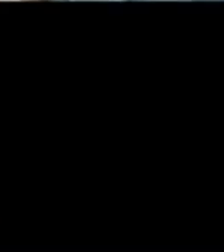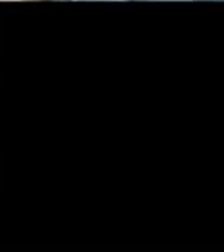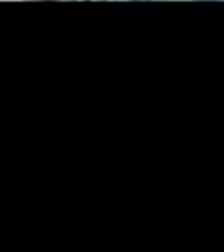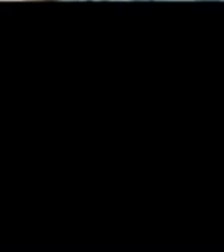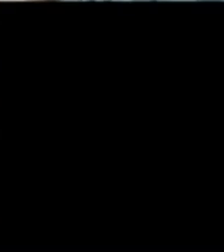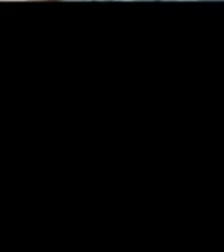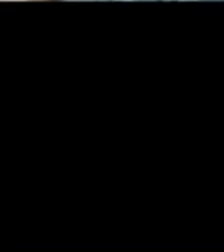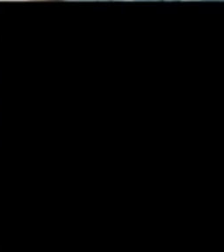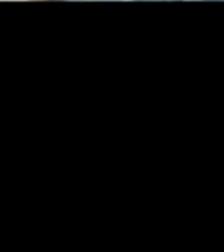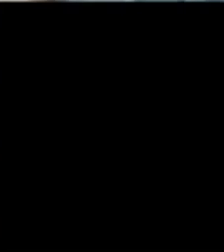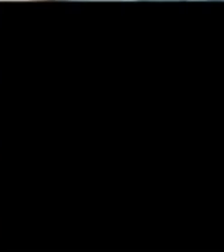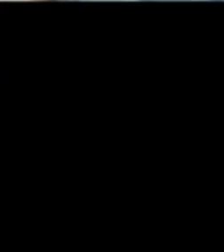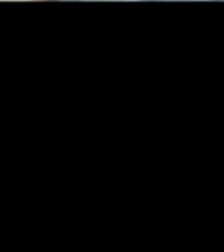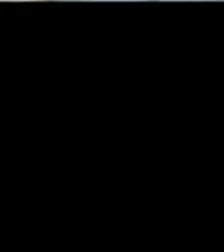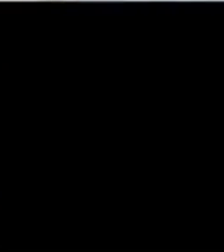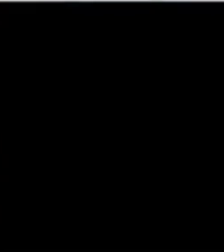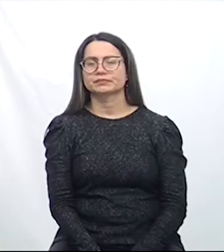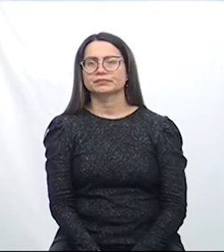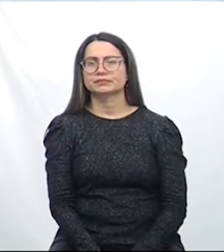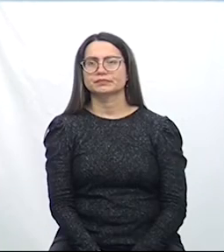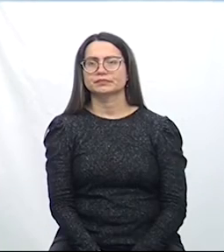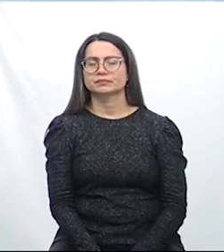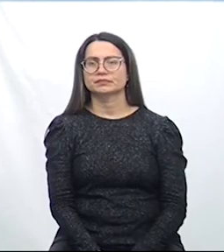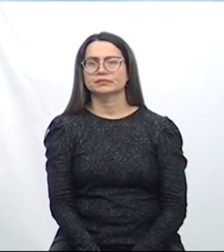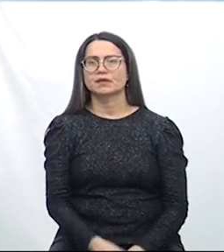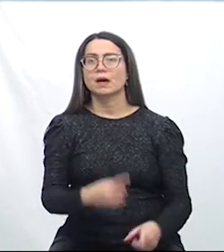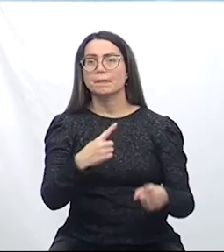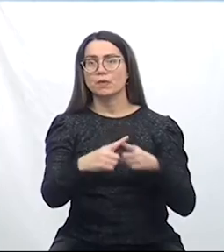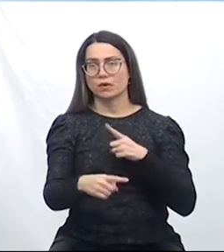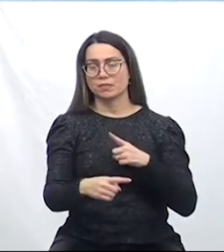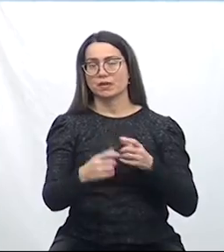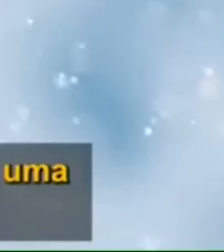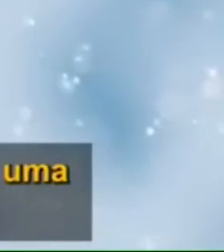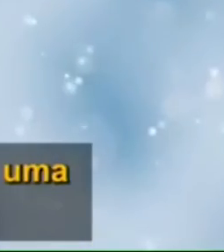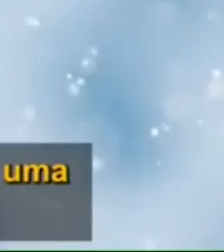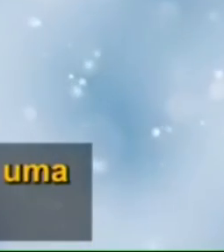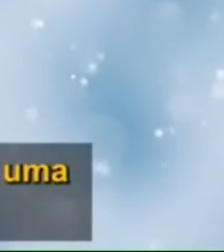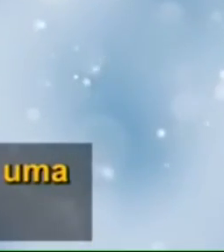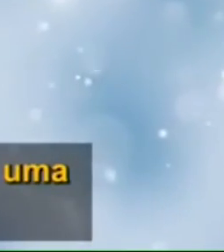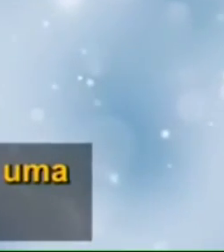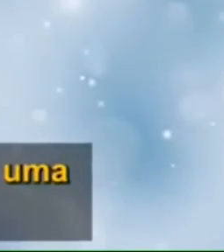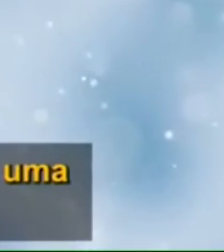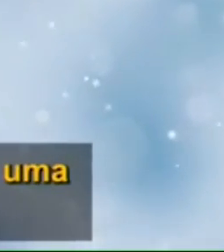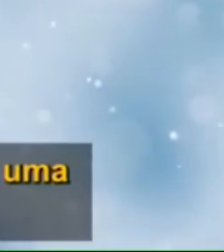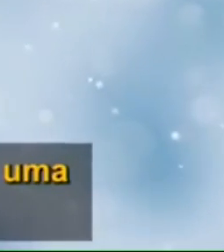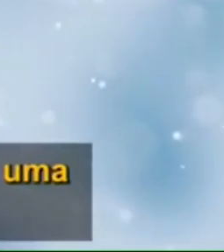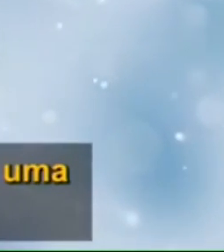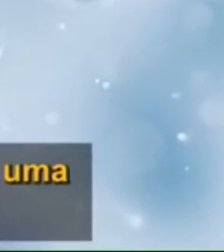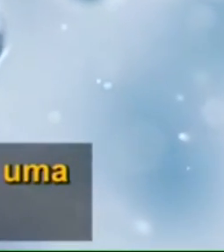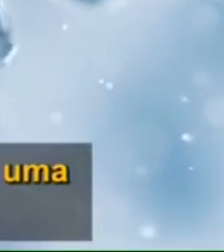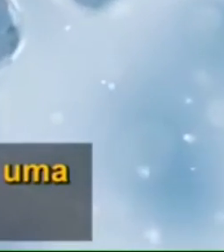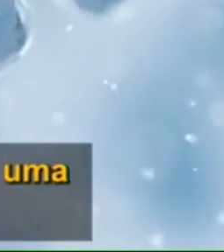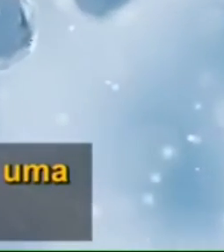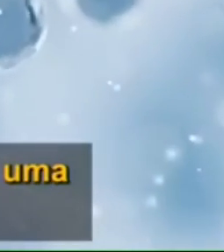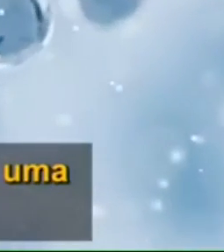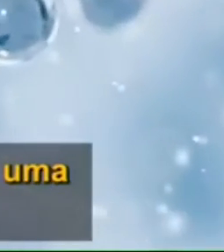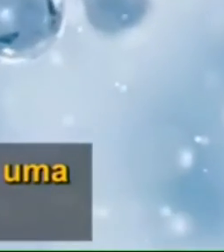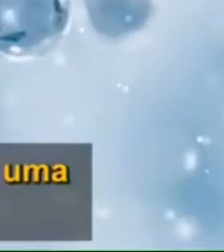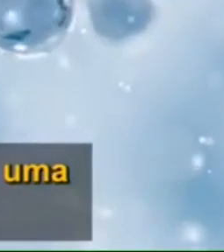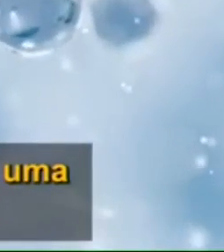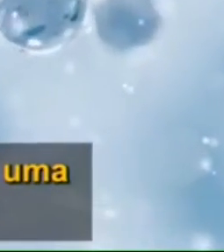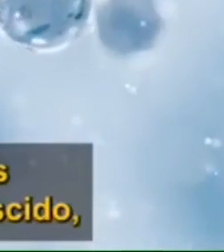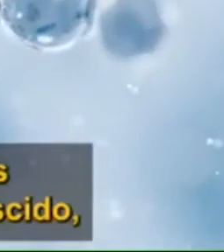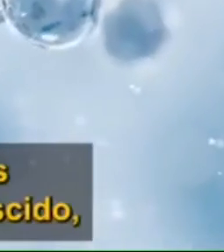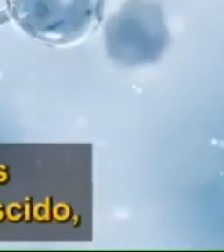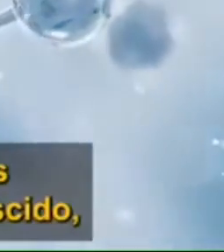de bebidas alcoólicas? O álcool é um agente teratogênico, ou seja, uma substância